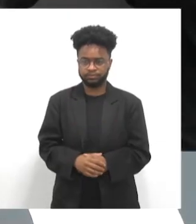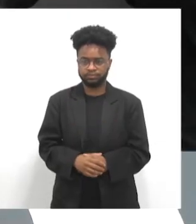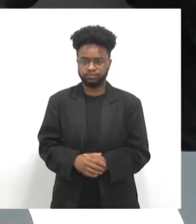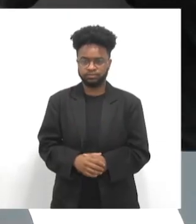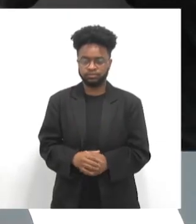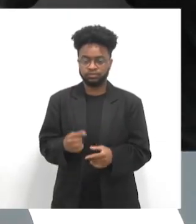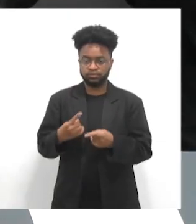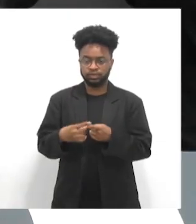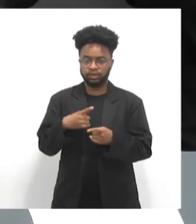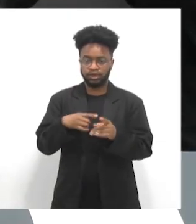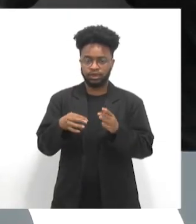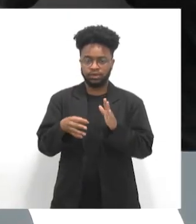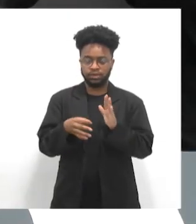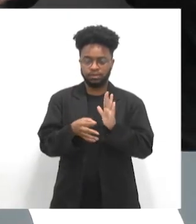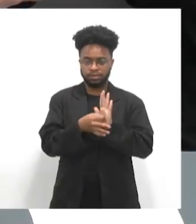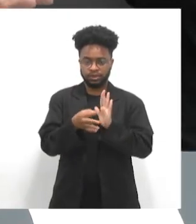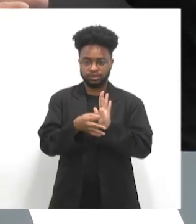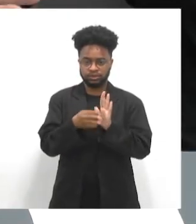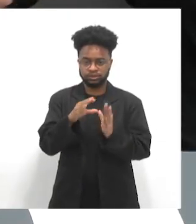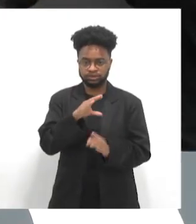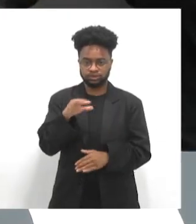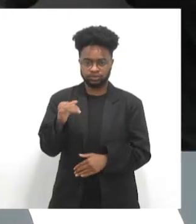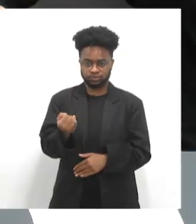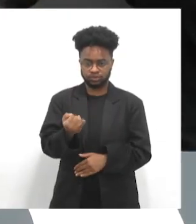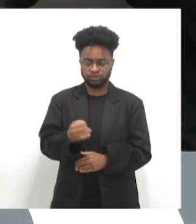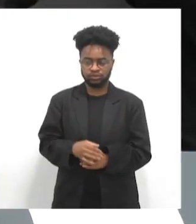chega o parecer da CCJ,